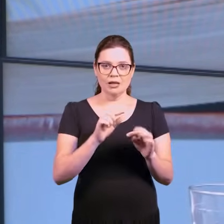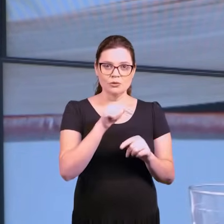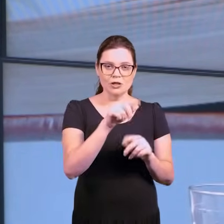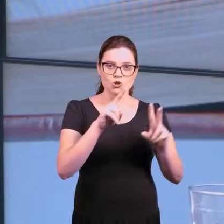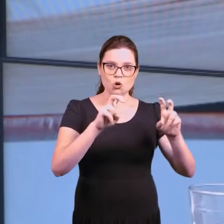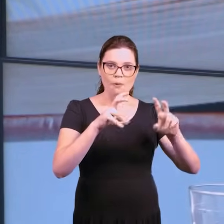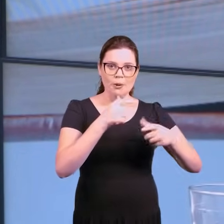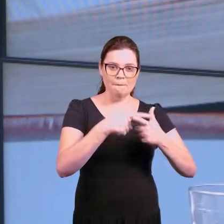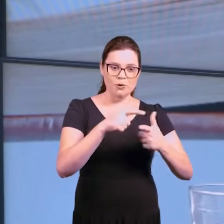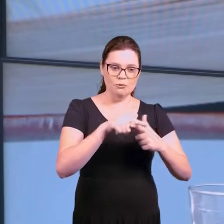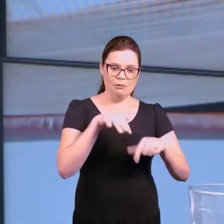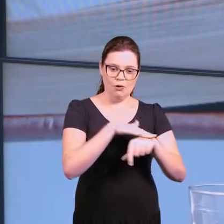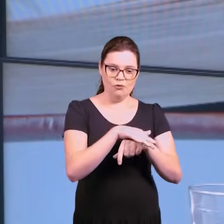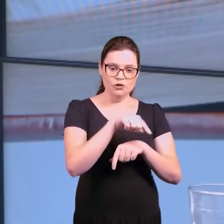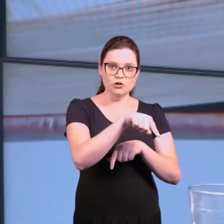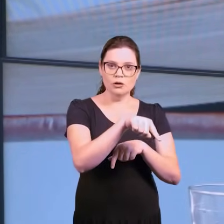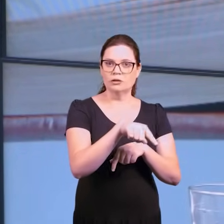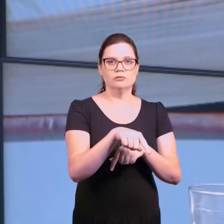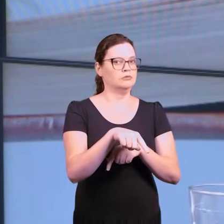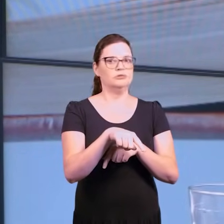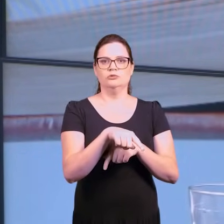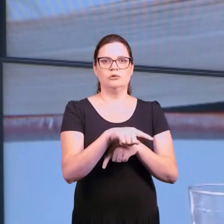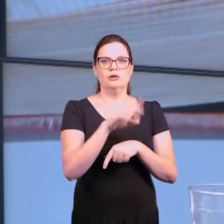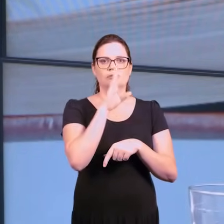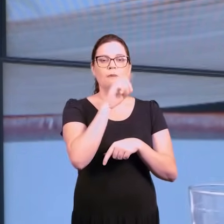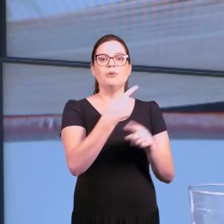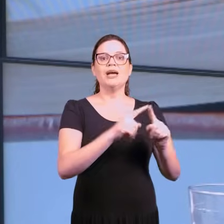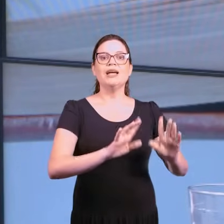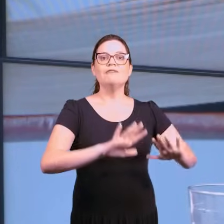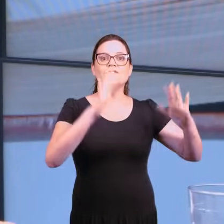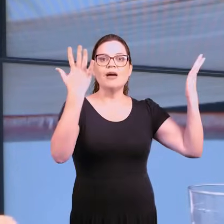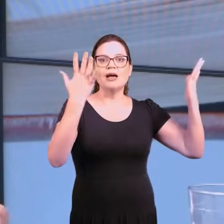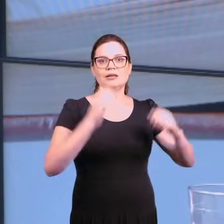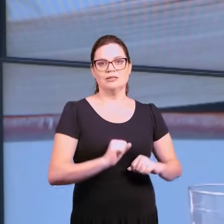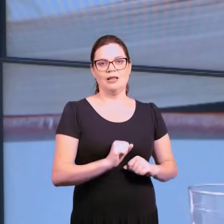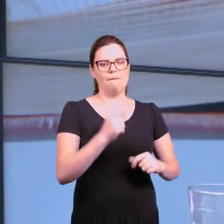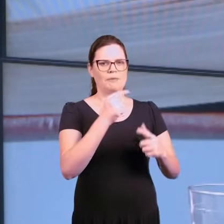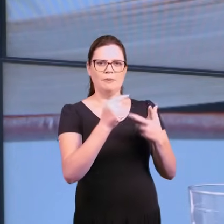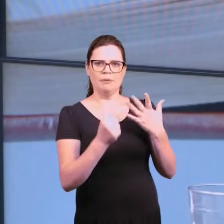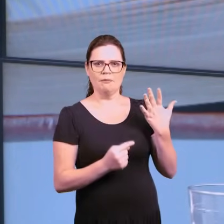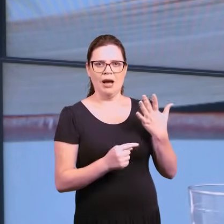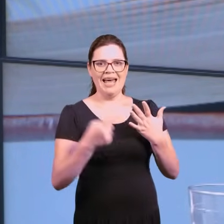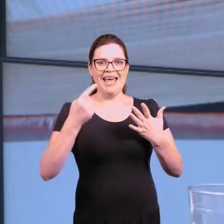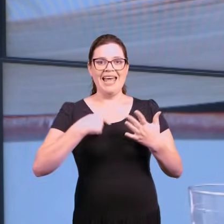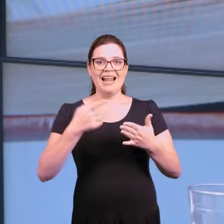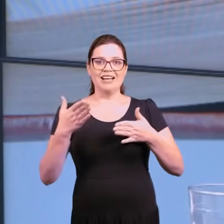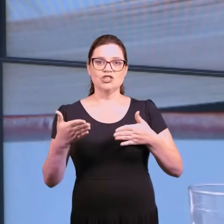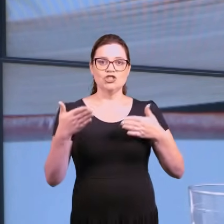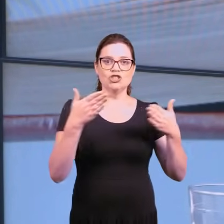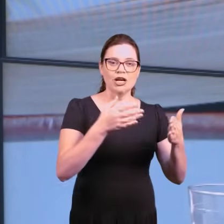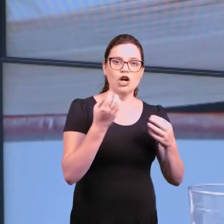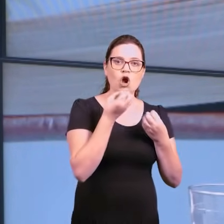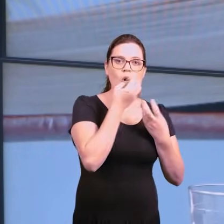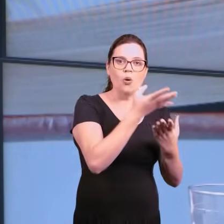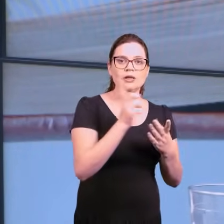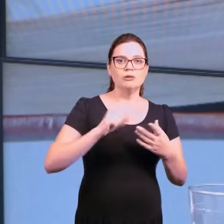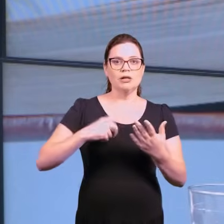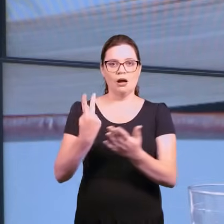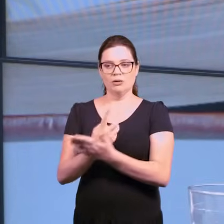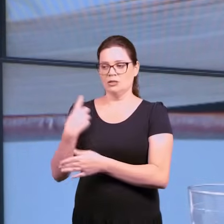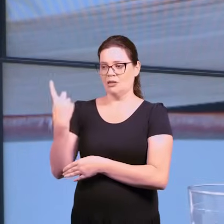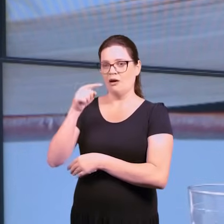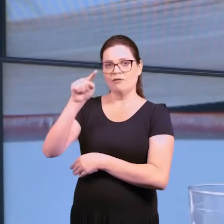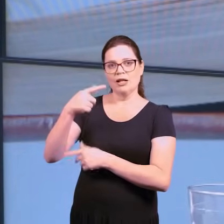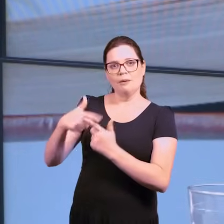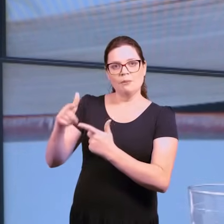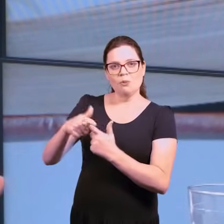guardou e no outro dia ela tratou do problema com ele. Ele era um homem ímpio. Então, as mulheres que têm maridos que não são